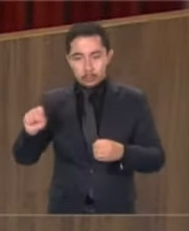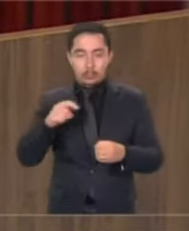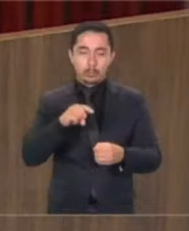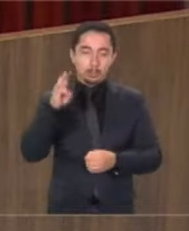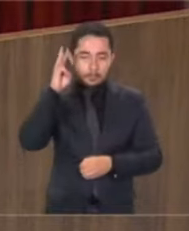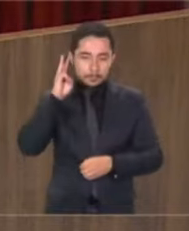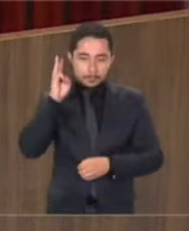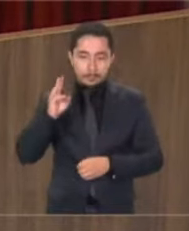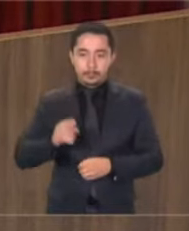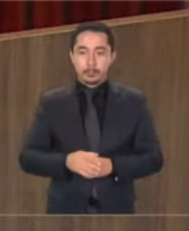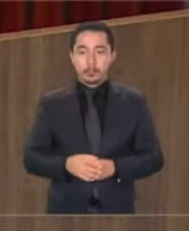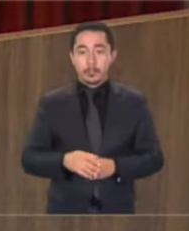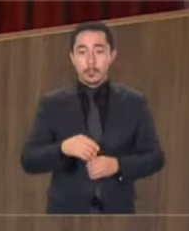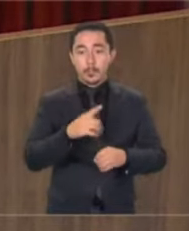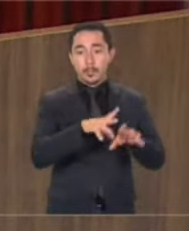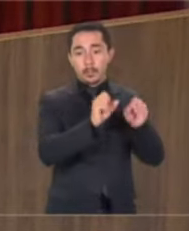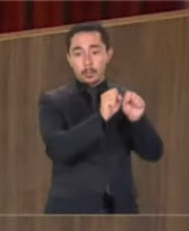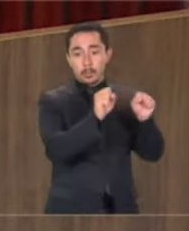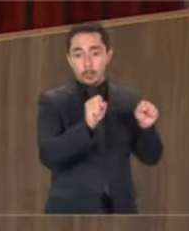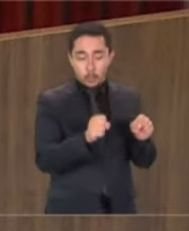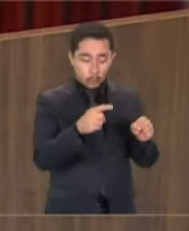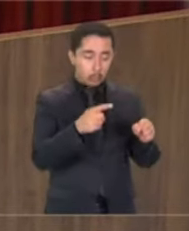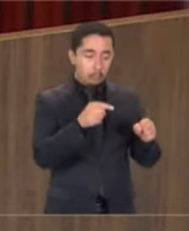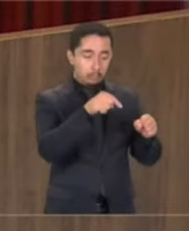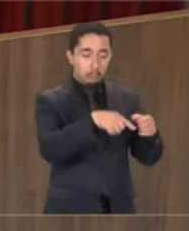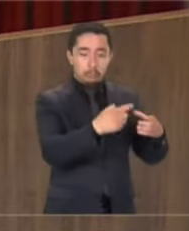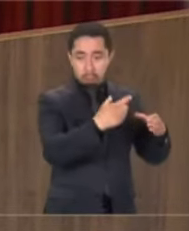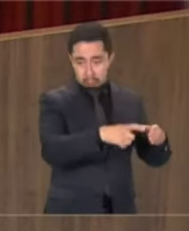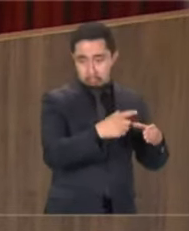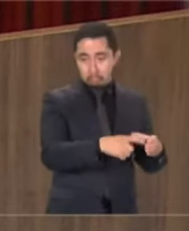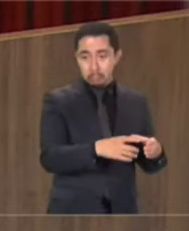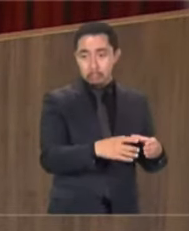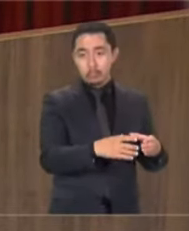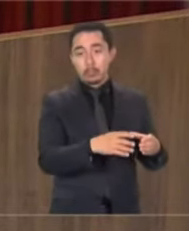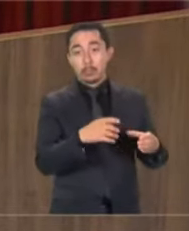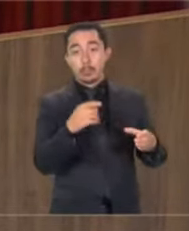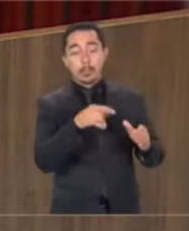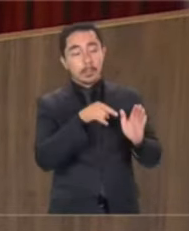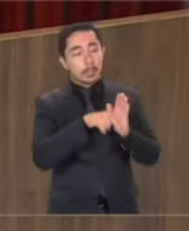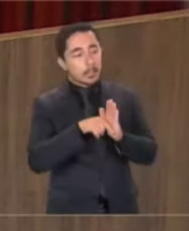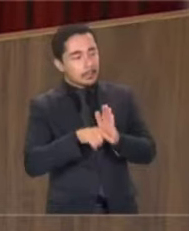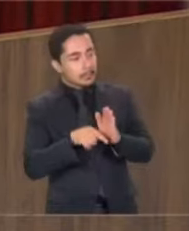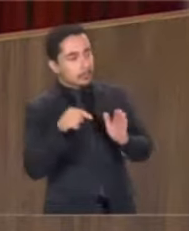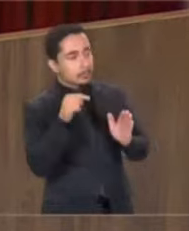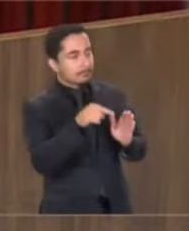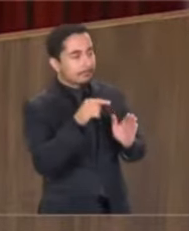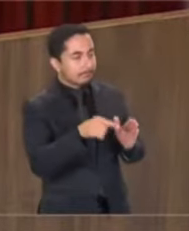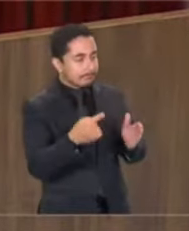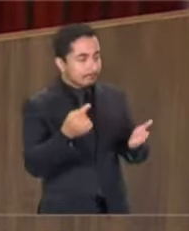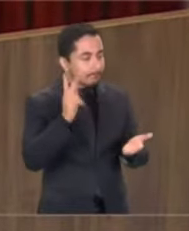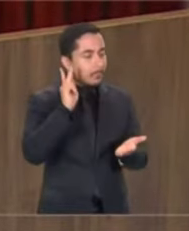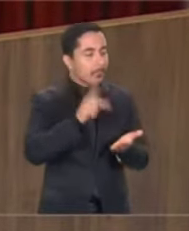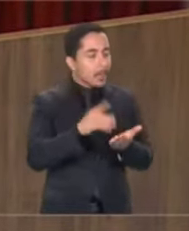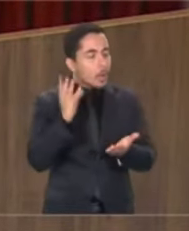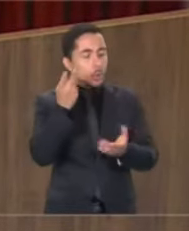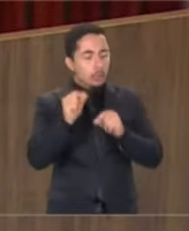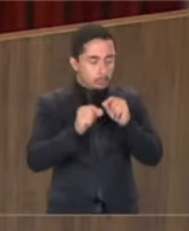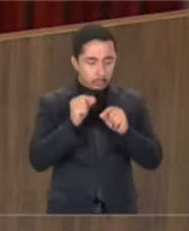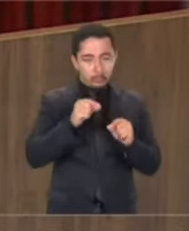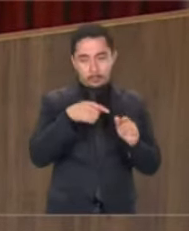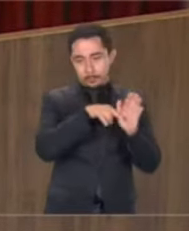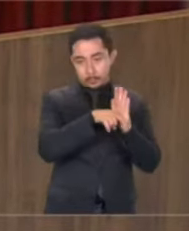A Corte Regional, sopesando o conteúdo fático probatório dos autos, reconheceu que o